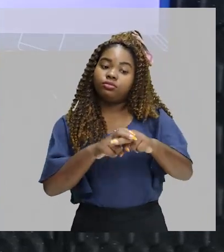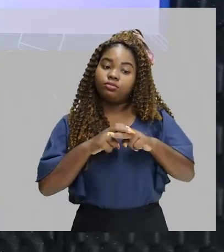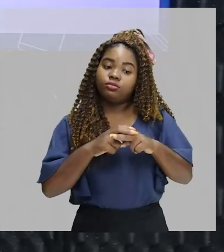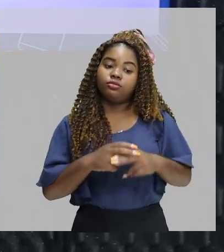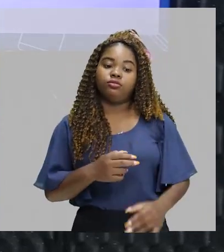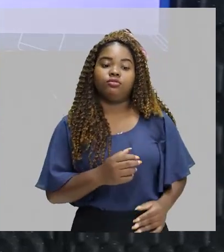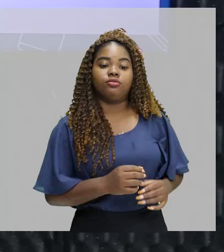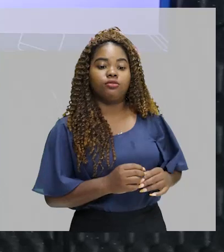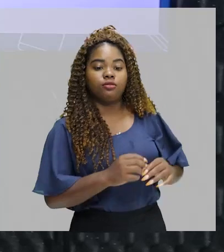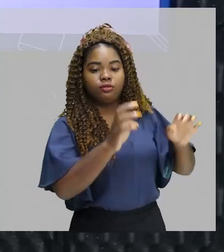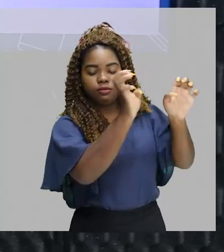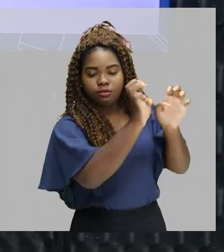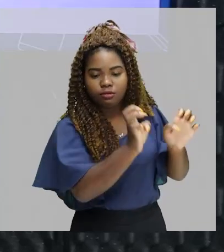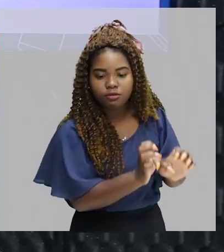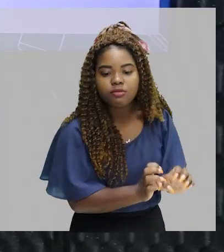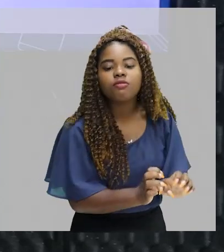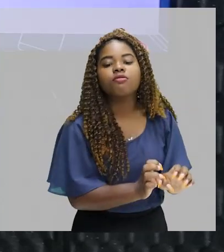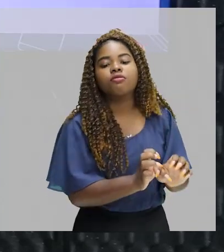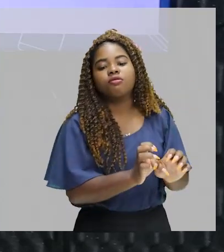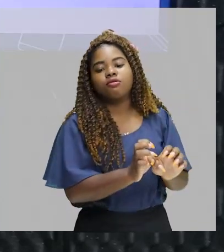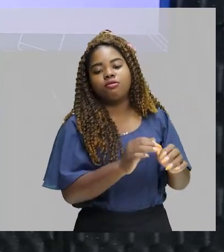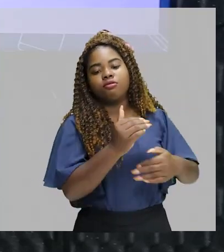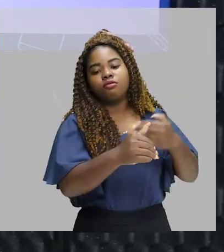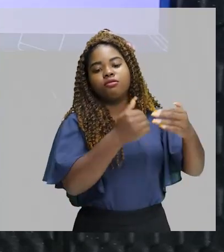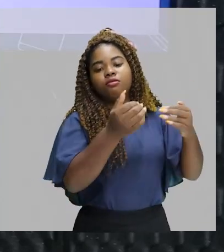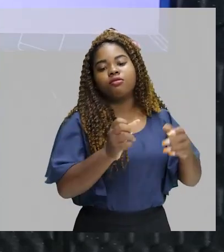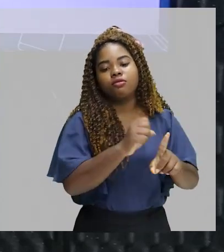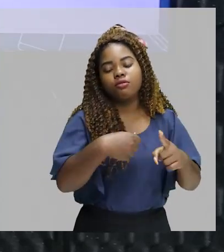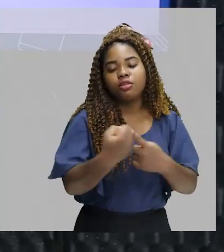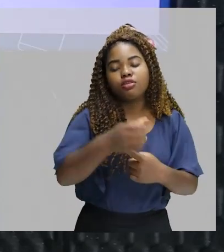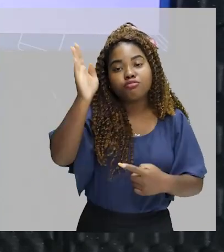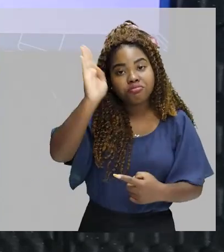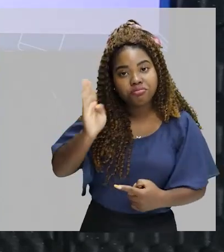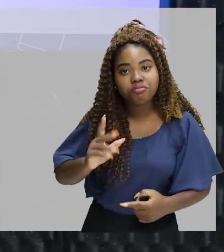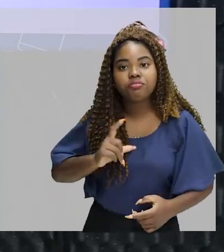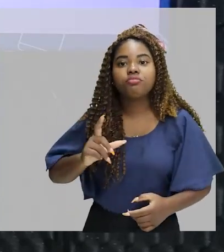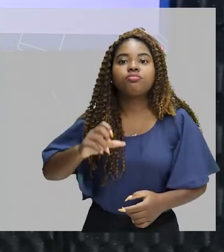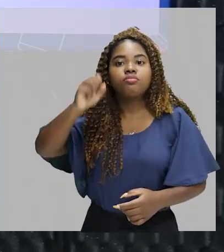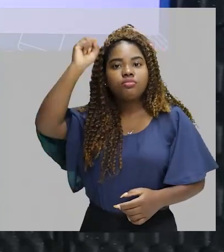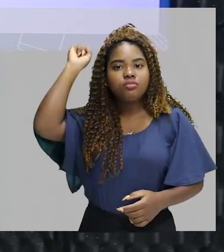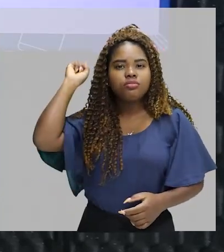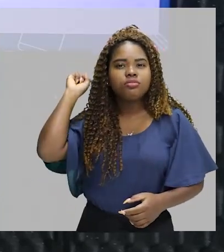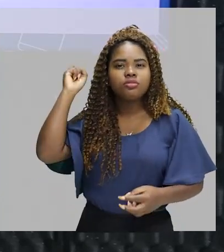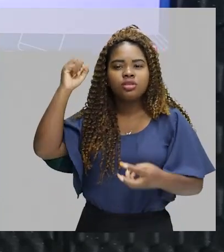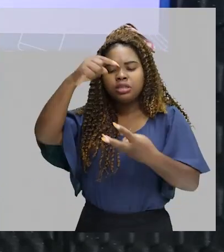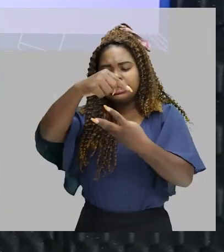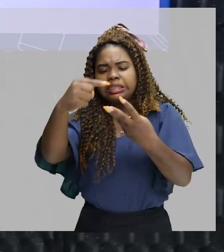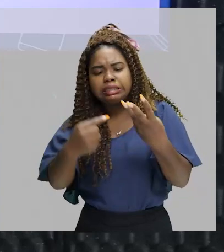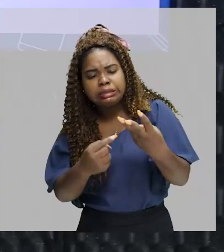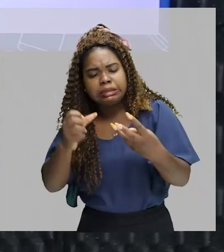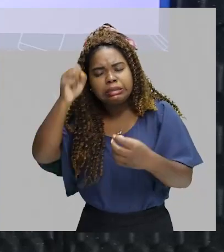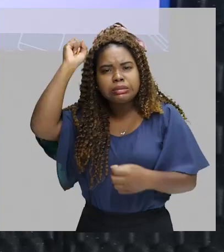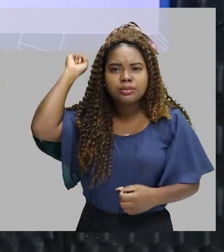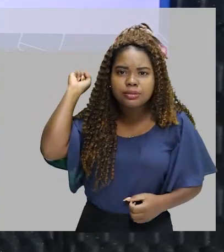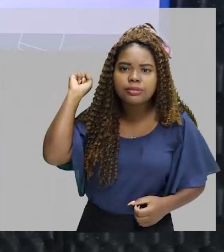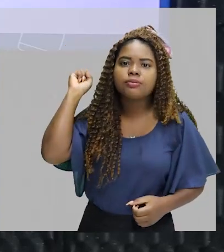da sociedade brasileira teve durante 3 séculos o papel do negro como escravizado, como